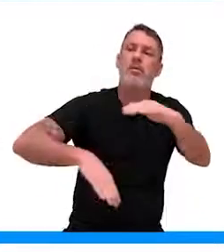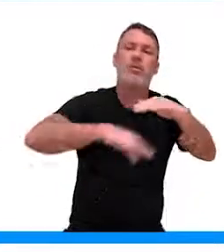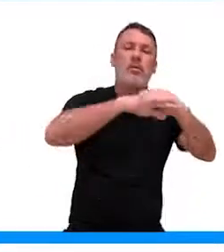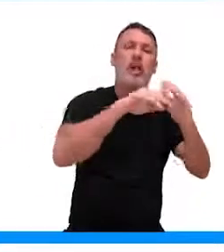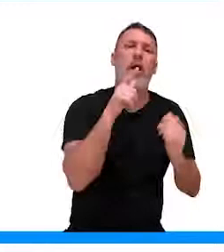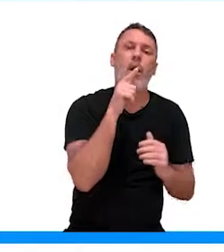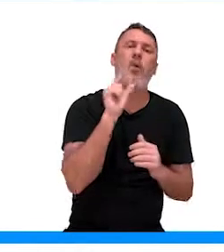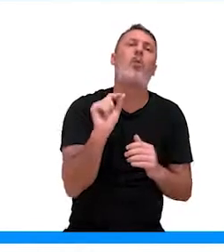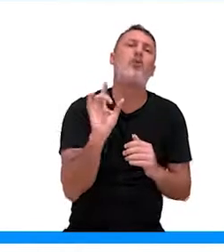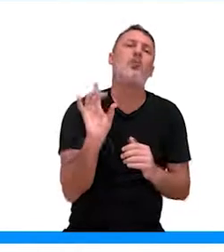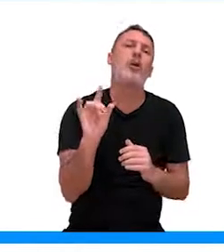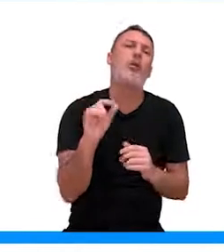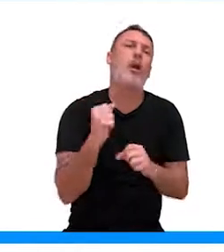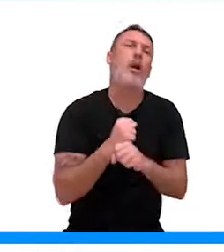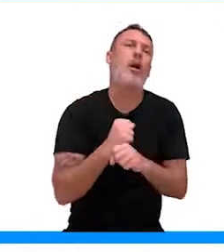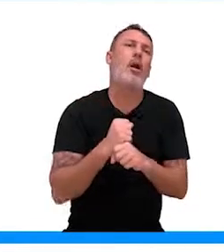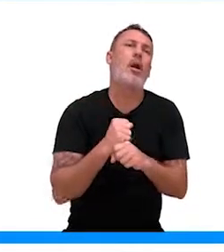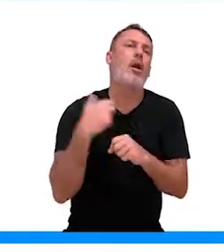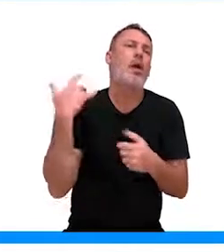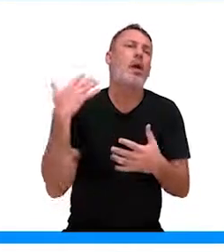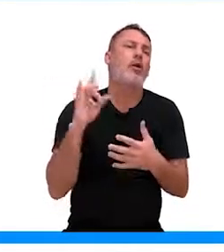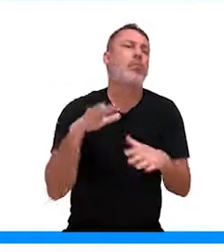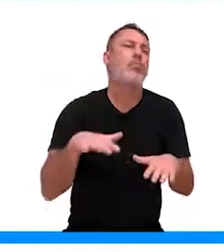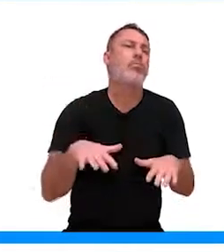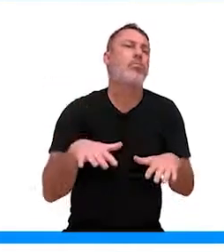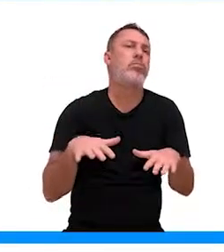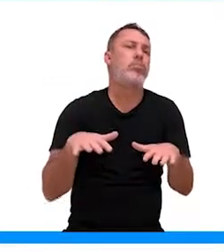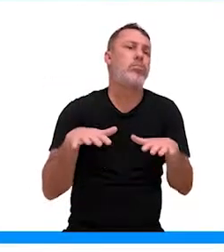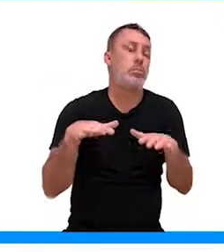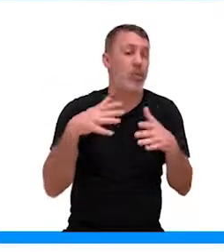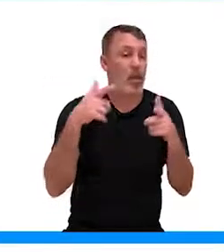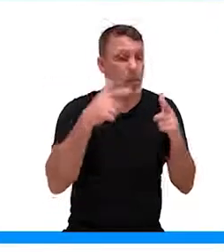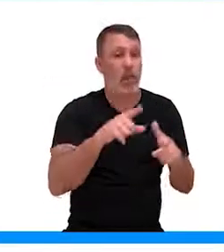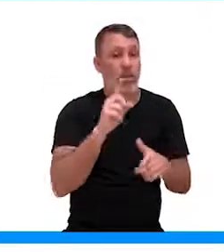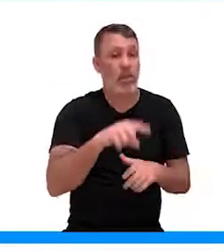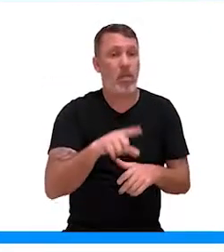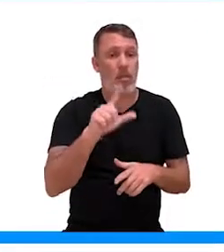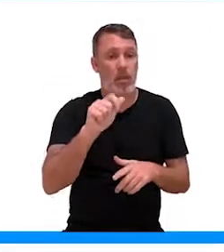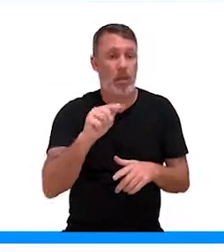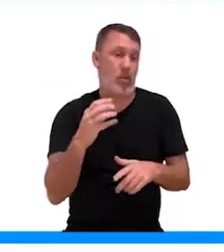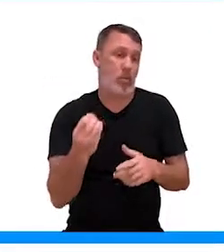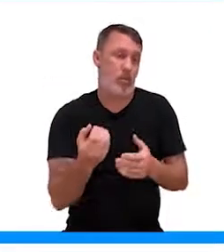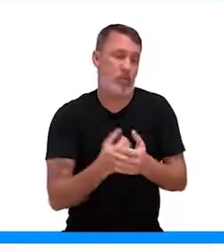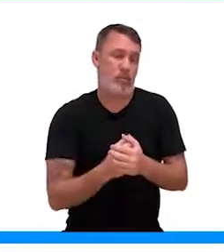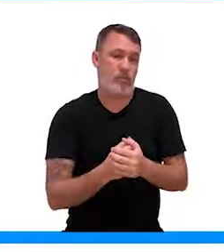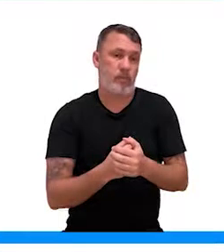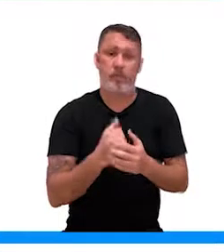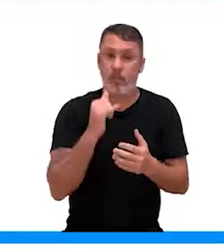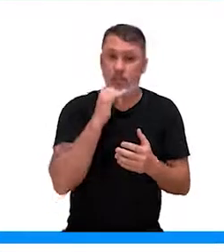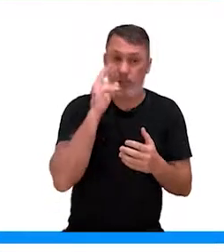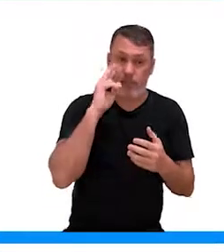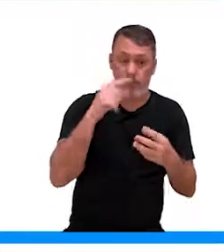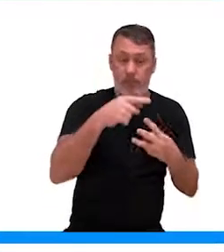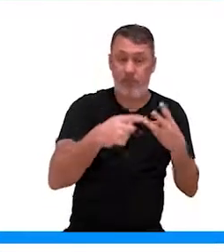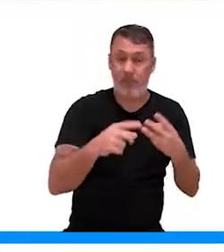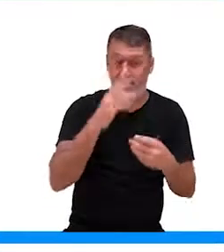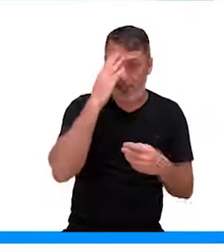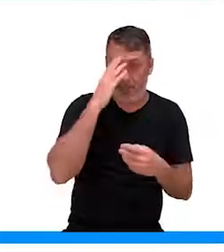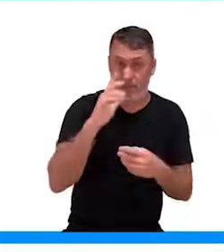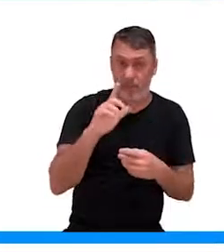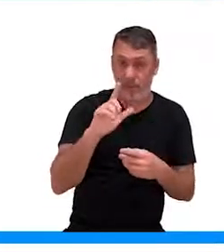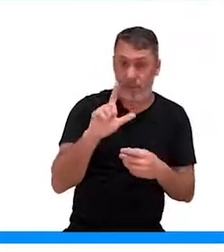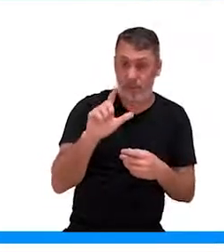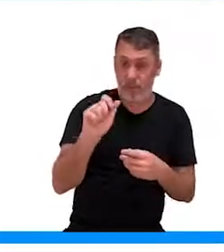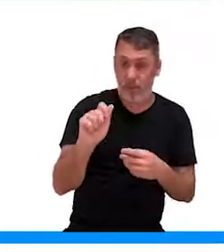do tempo, ok? Então, esse é o conceito de lago. Lembrando que nós temos aqui algumas distinções. Quando falamos de lagoa, pensamos